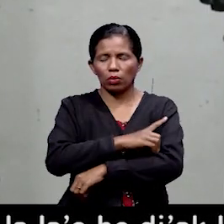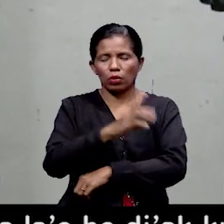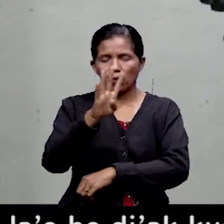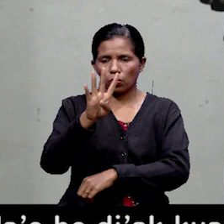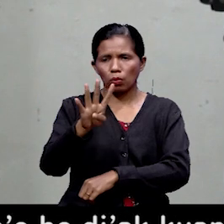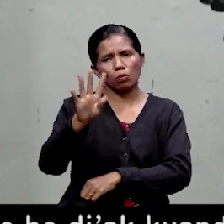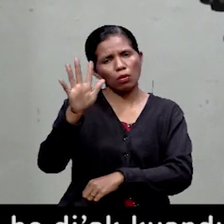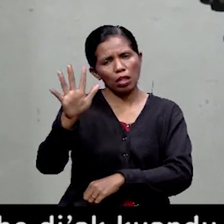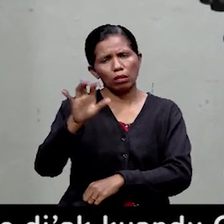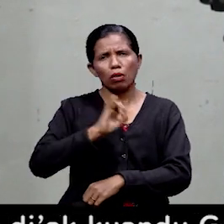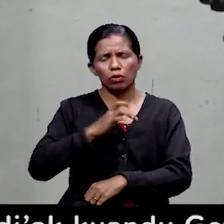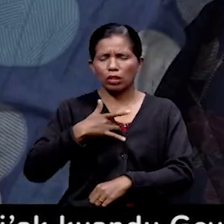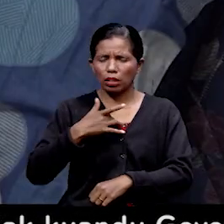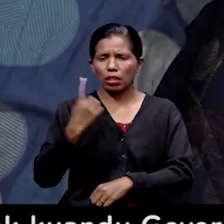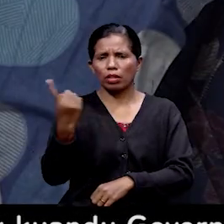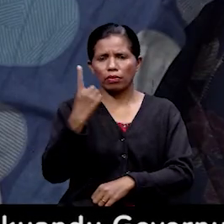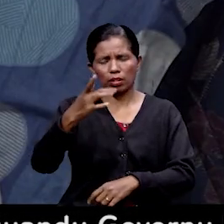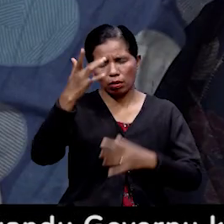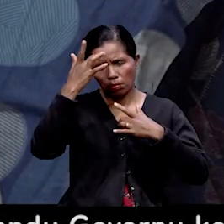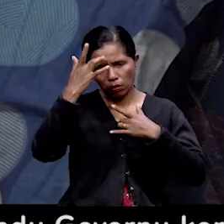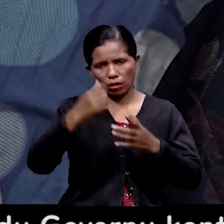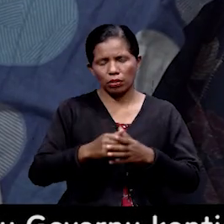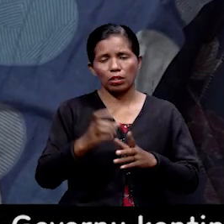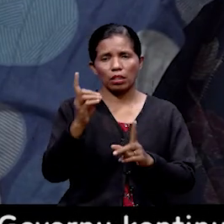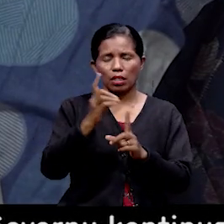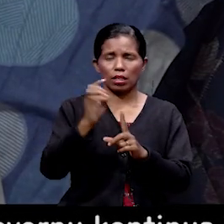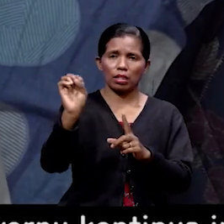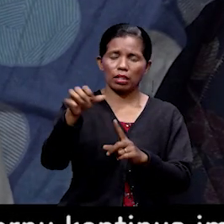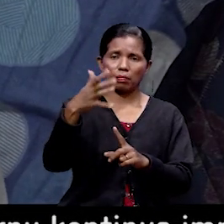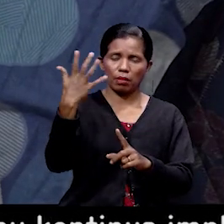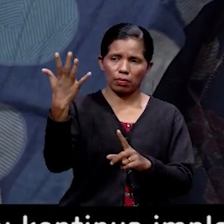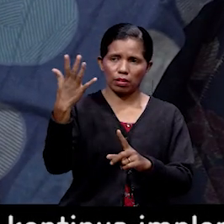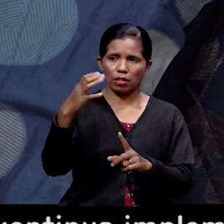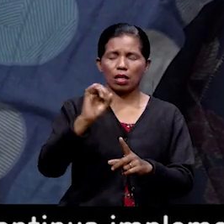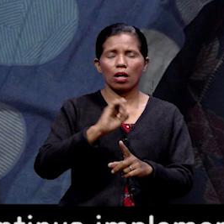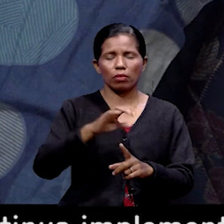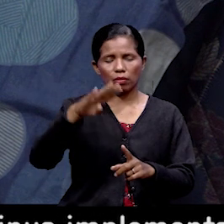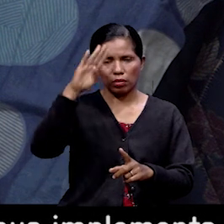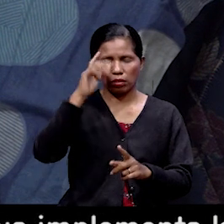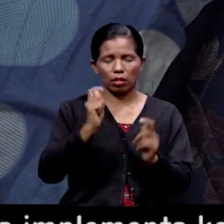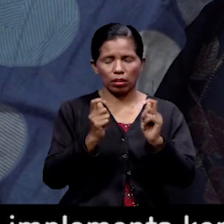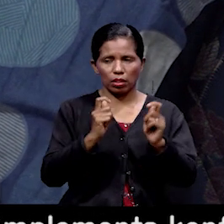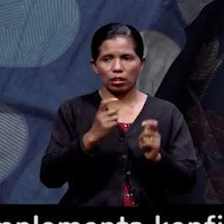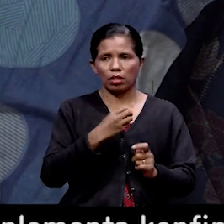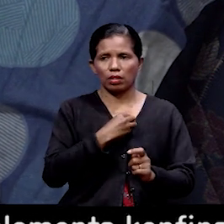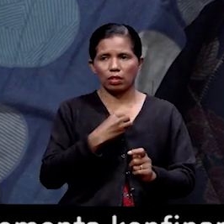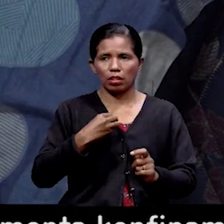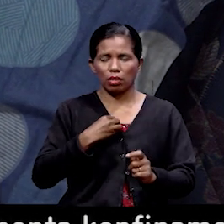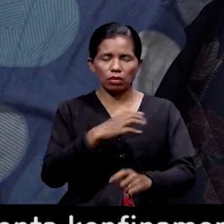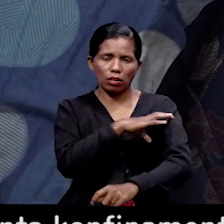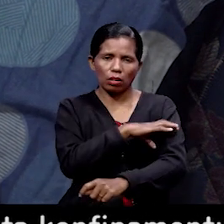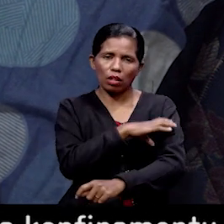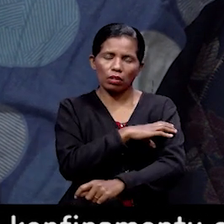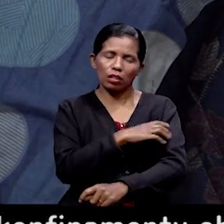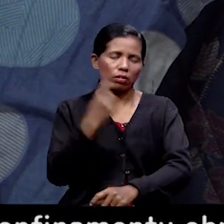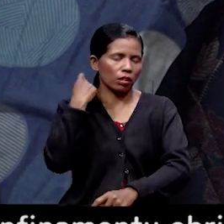la ladun dia kita, to he dia kinzi, di kinzi ha koko ane satu rasa oksigen ini satu rasa untu, i